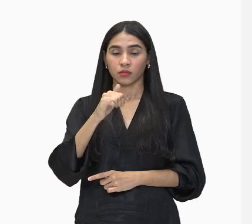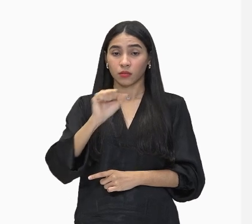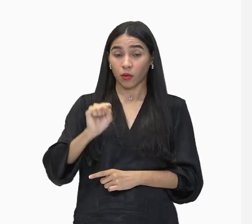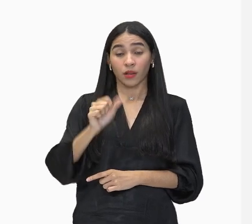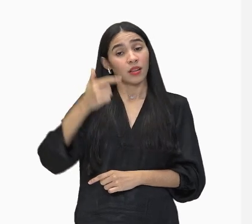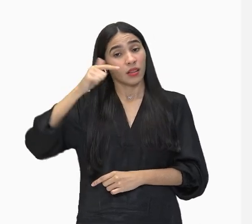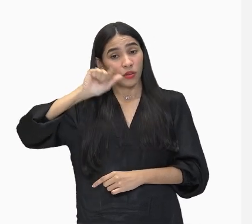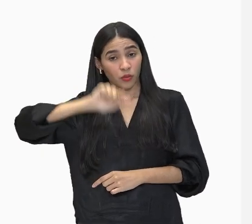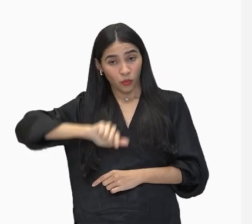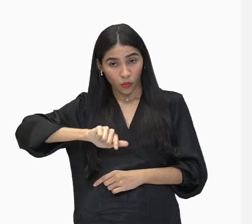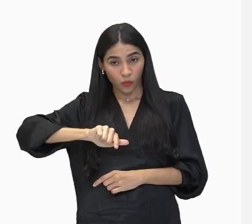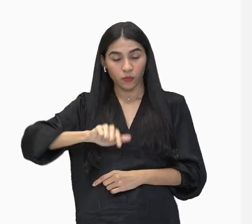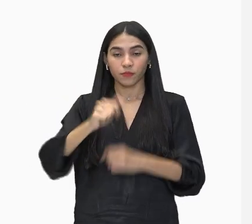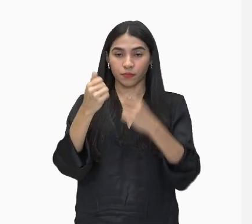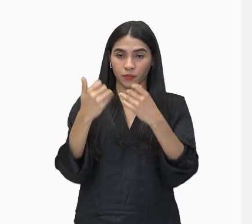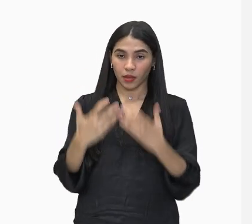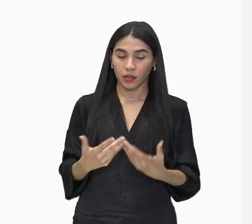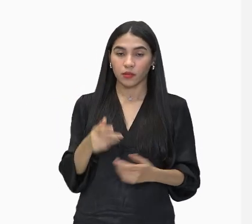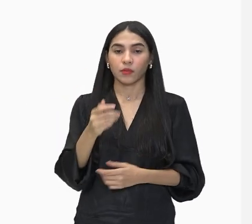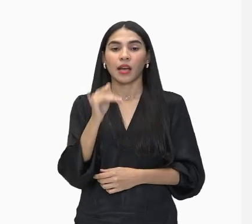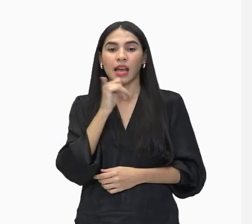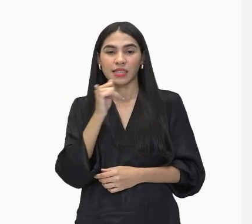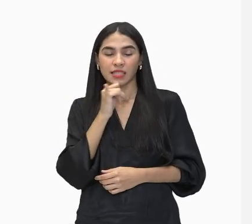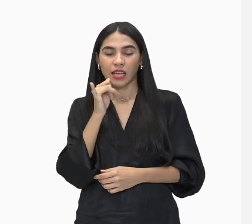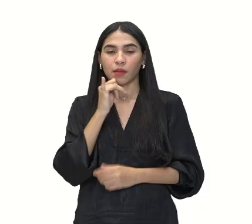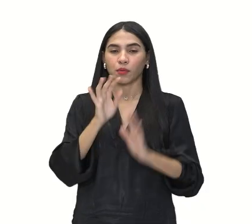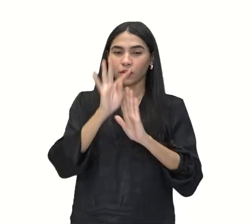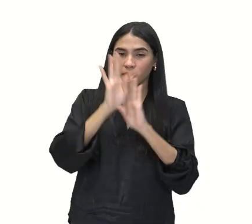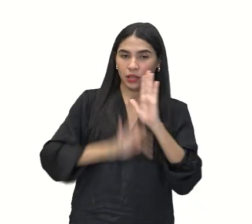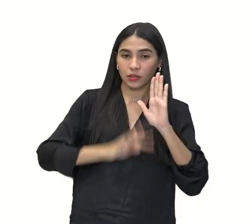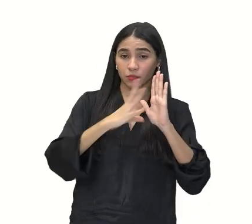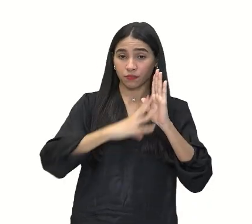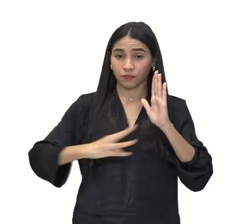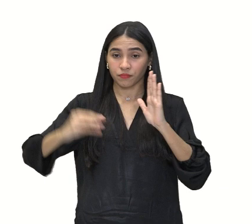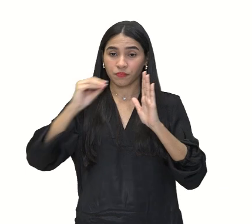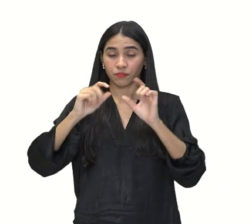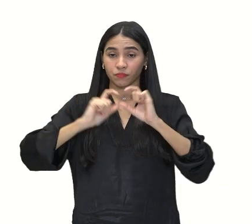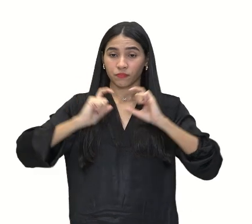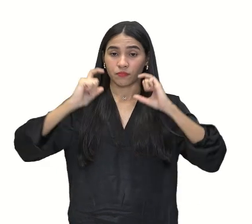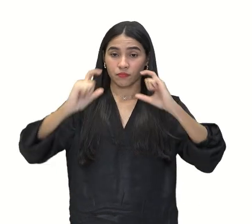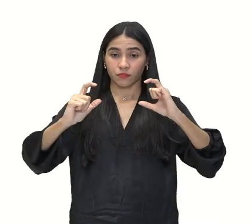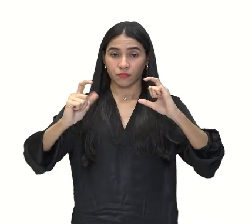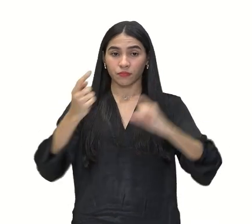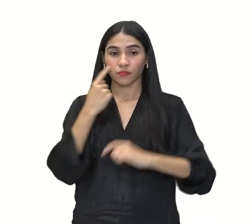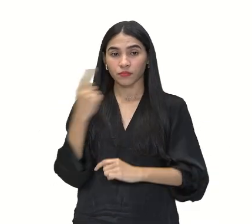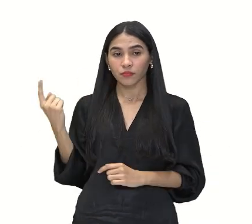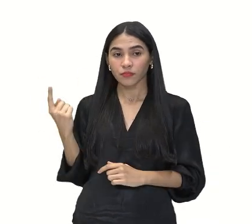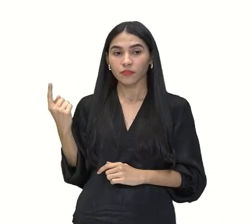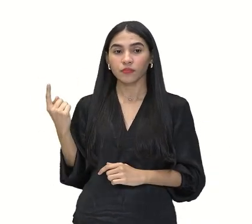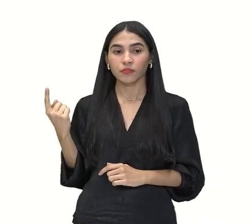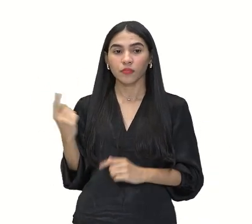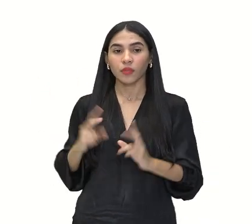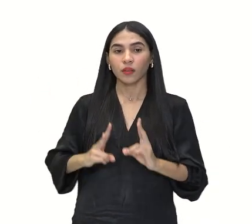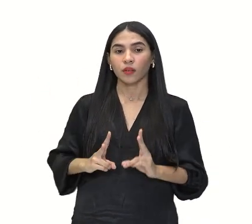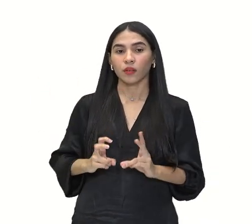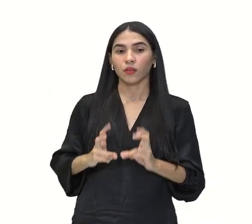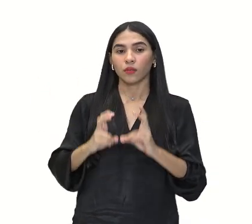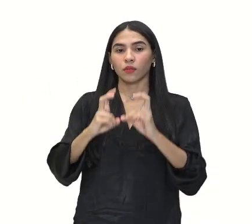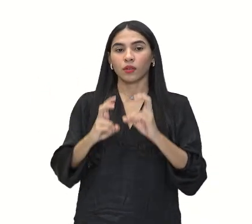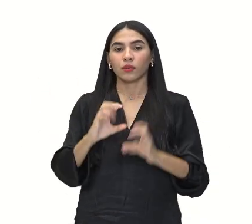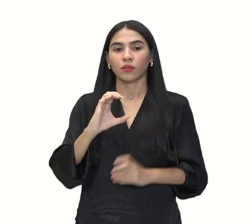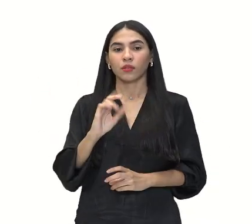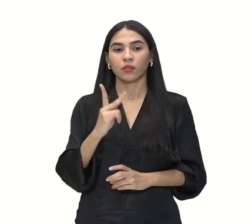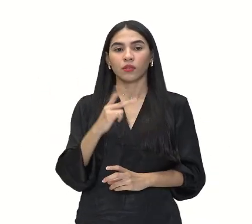uma vez, pegando um exemplo lá do nosso texto que nós lemos, nós temos aí o vírus Chikungunya